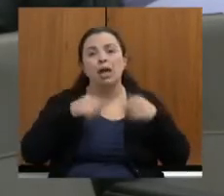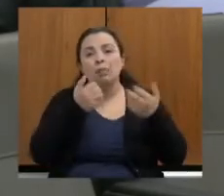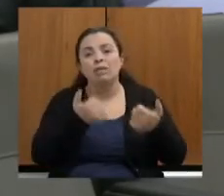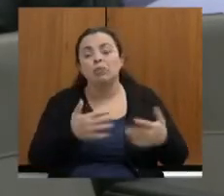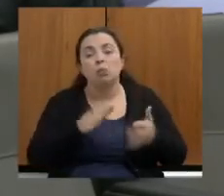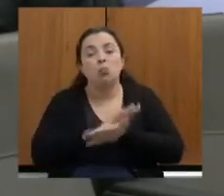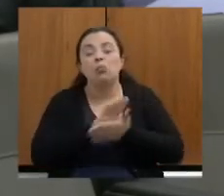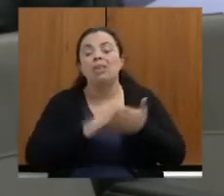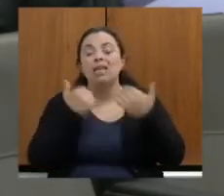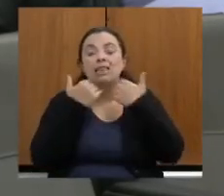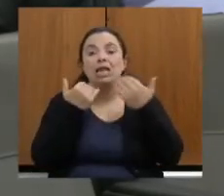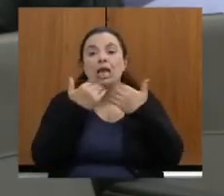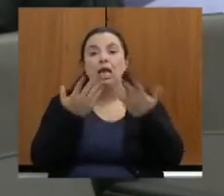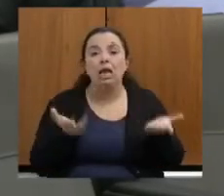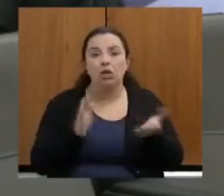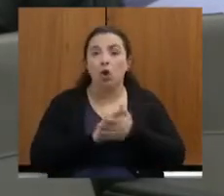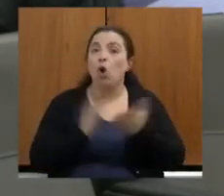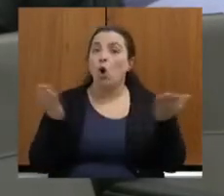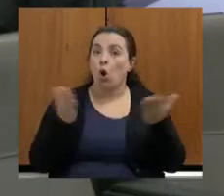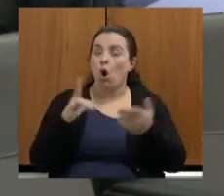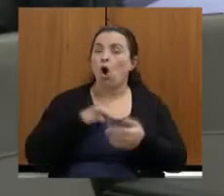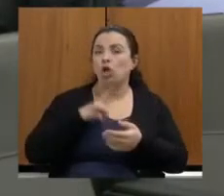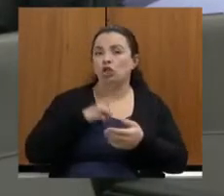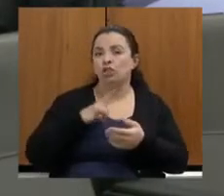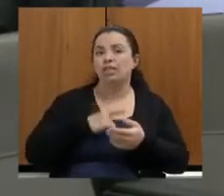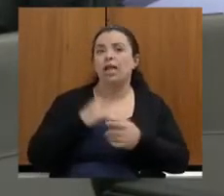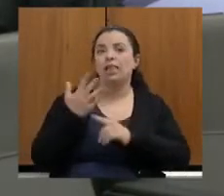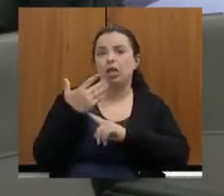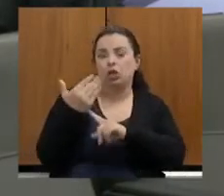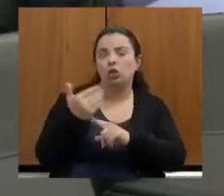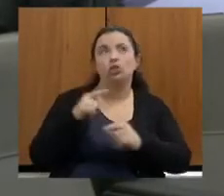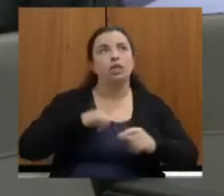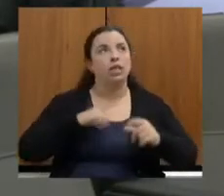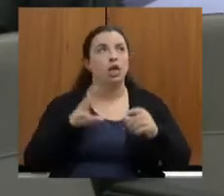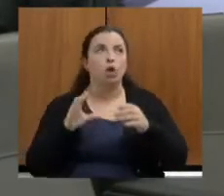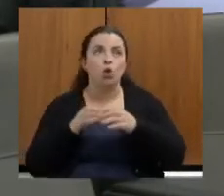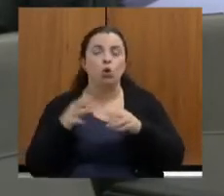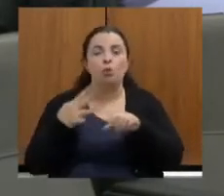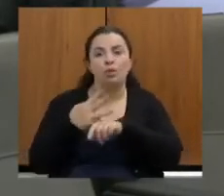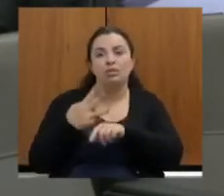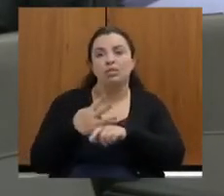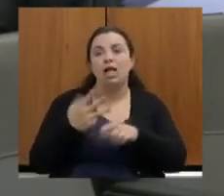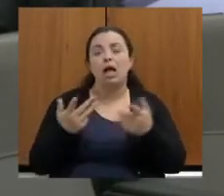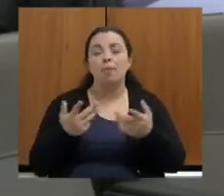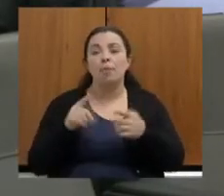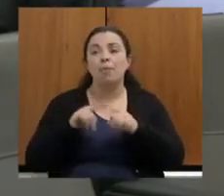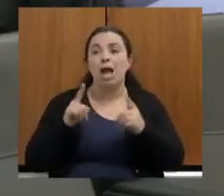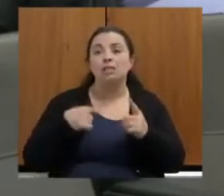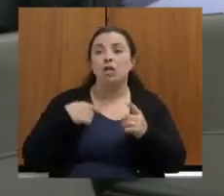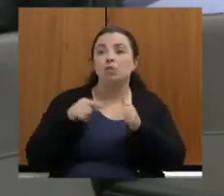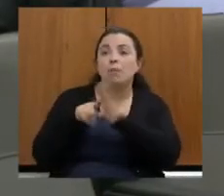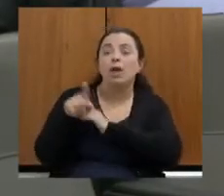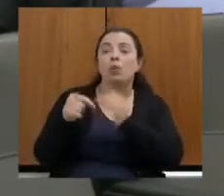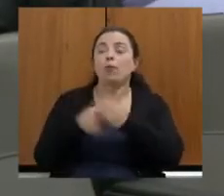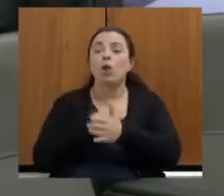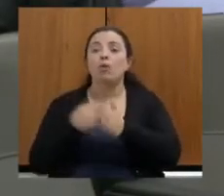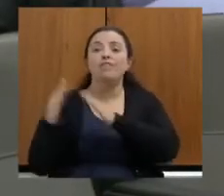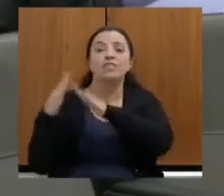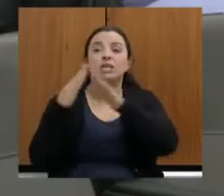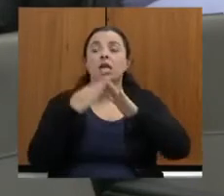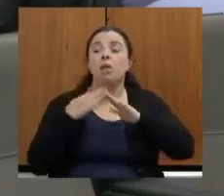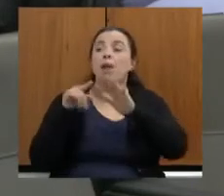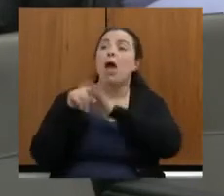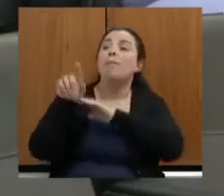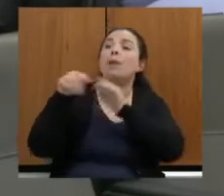tem uma tecnologia que é o telefone São vários grupos de WhatsApp e fica os moradores um perguntando para o outro o que que tá